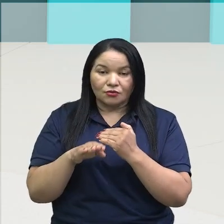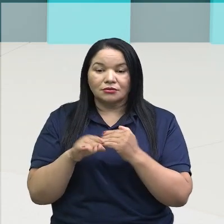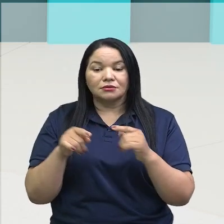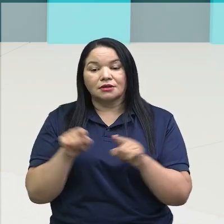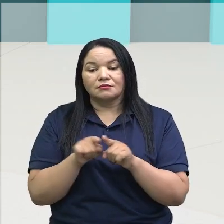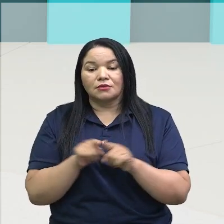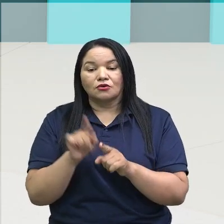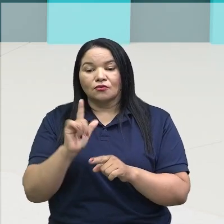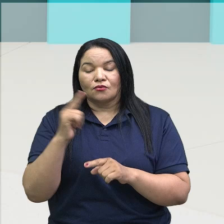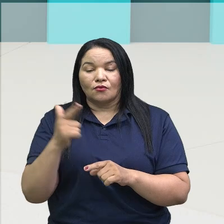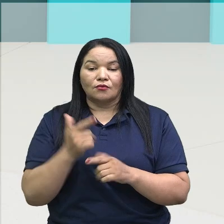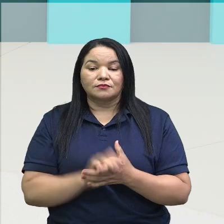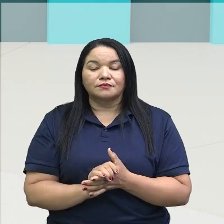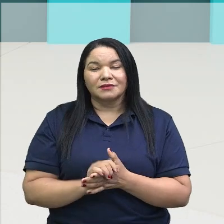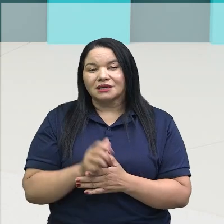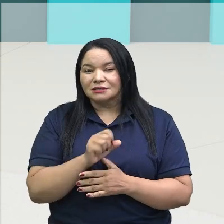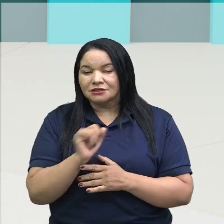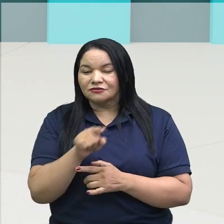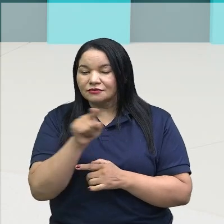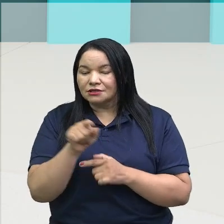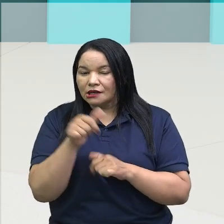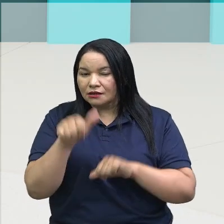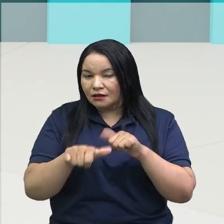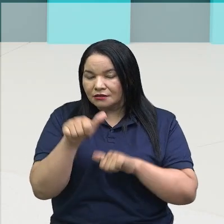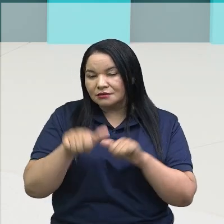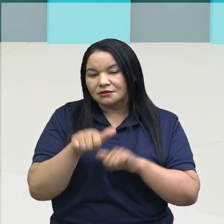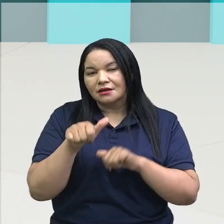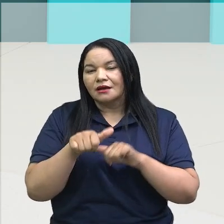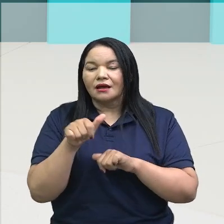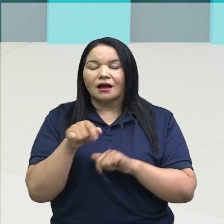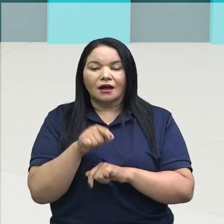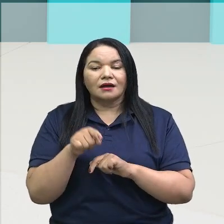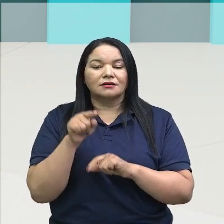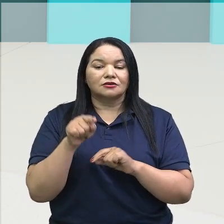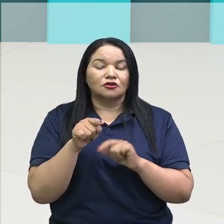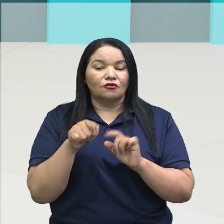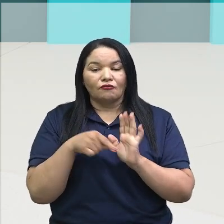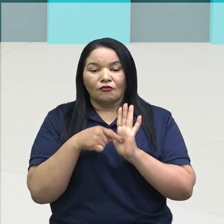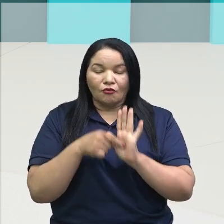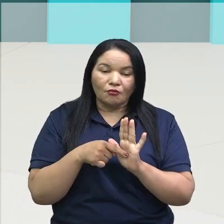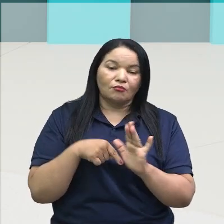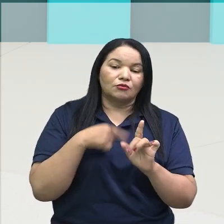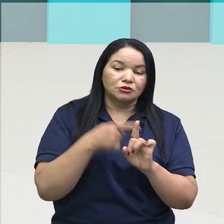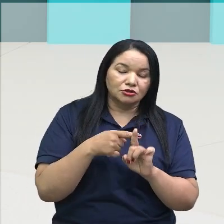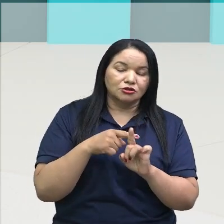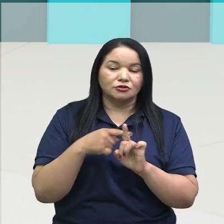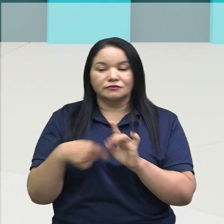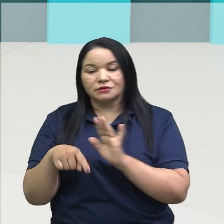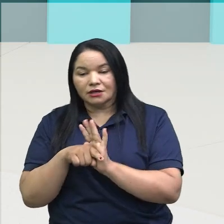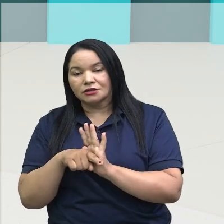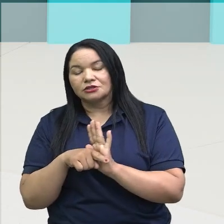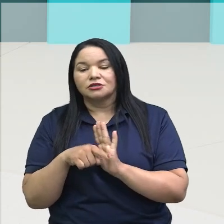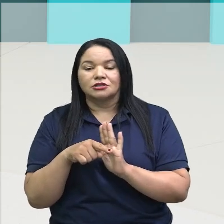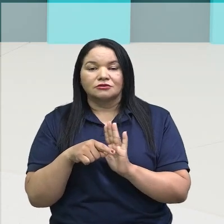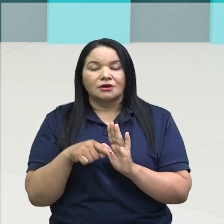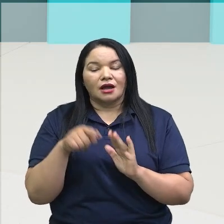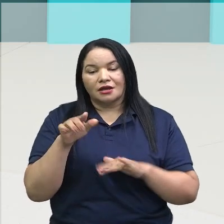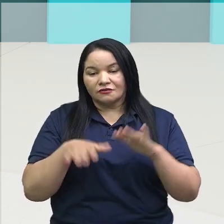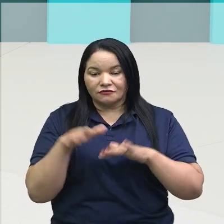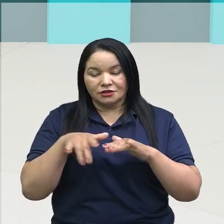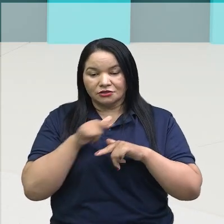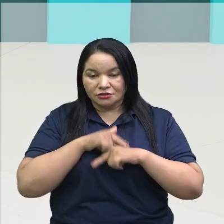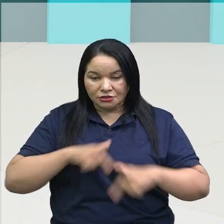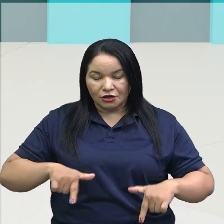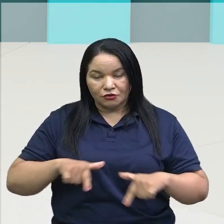quando você pondera essa ideia, quando você faz uma ponderação, mostrando fatos positivos, fatos negativos, e ali fica um tanto neutro em